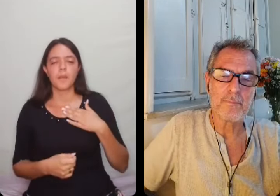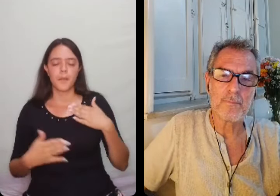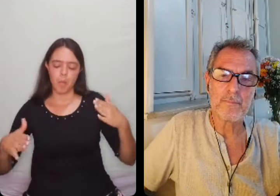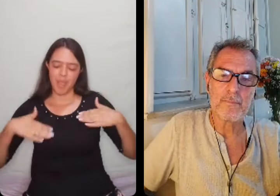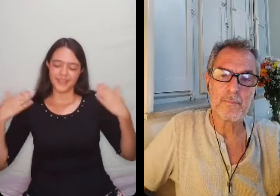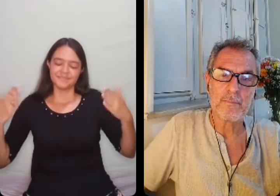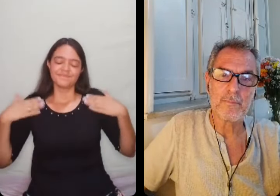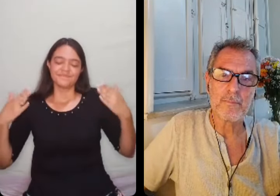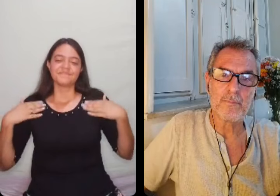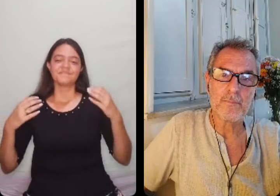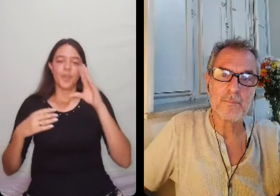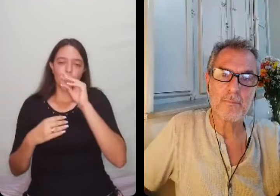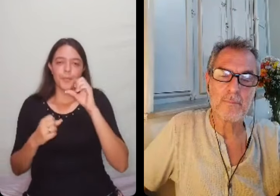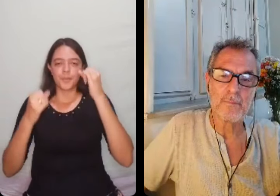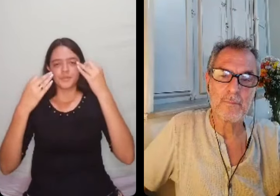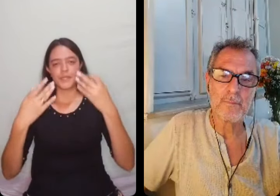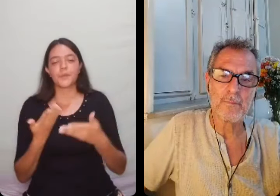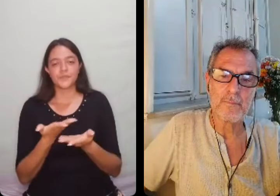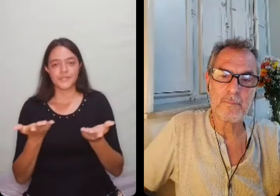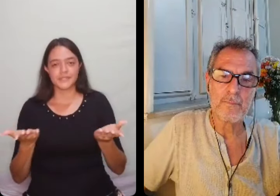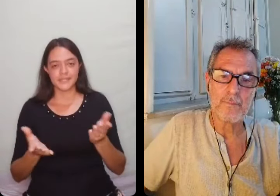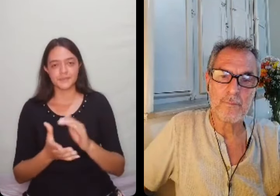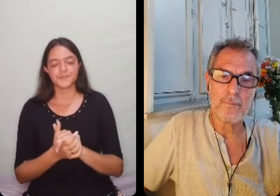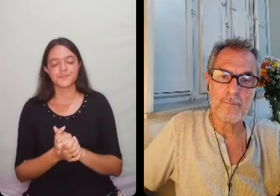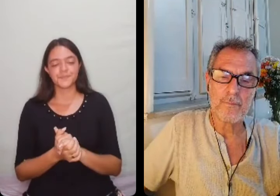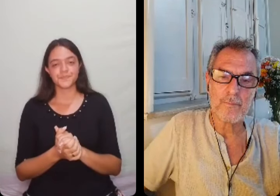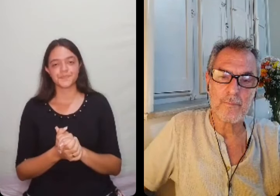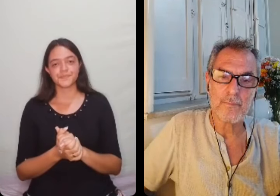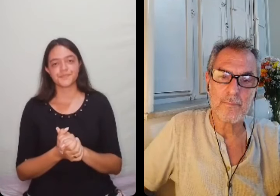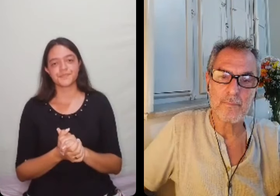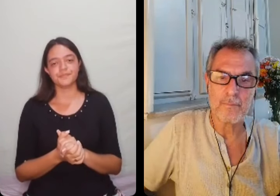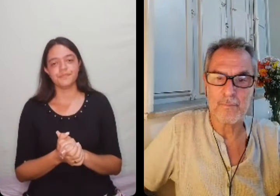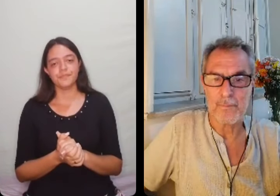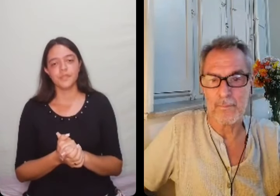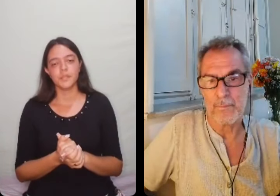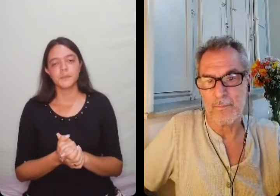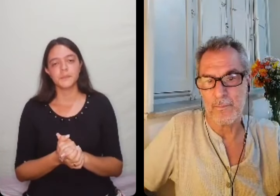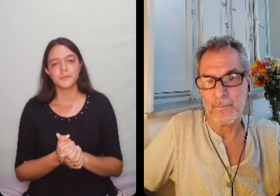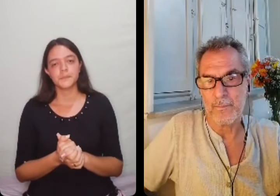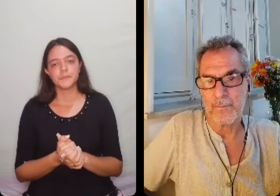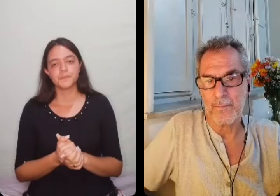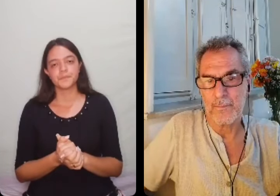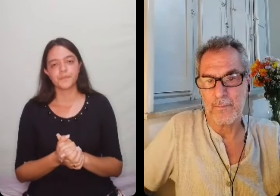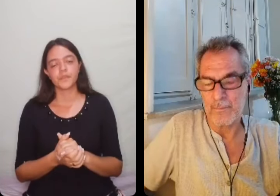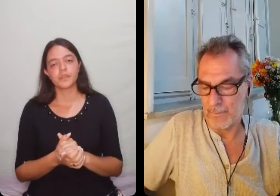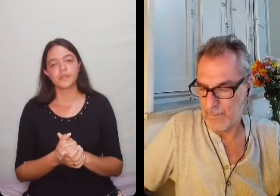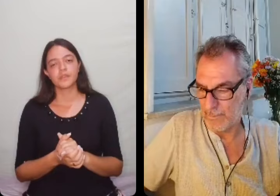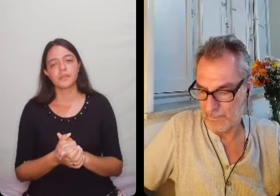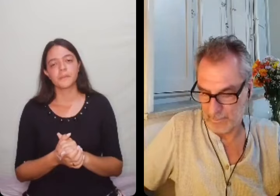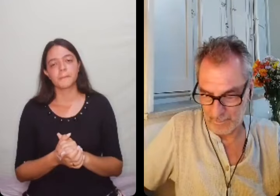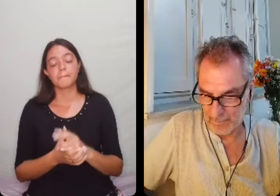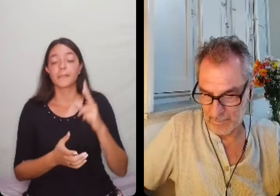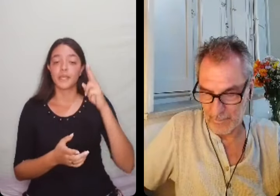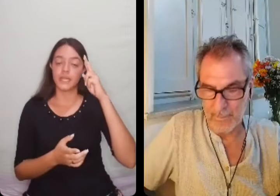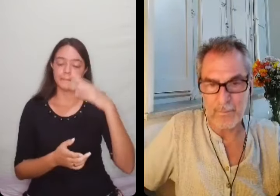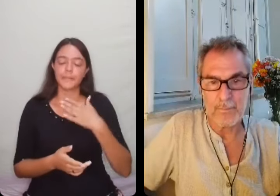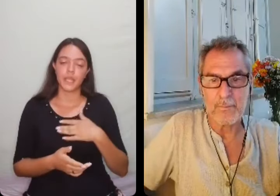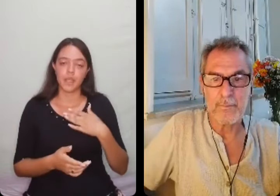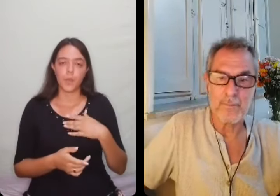com Norberto, com você, enfim. E uma coisa que eu gostaria de lembrar, Thalita, que na